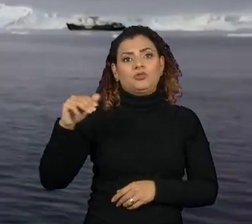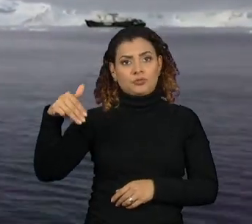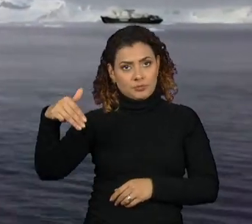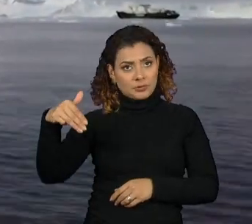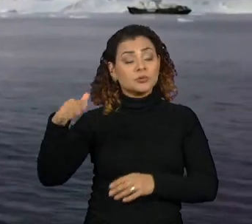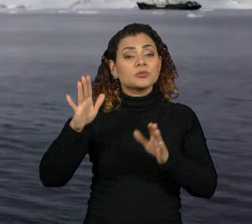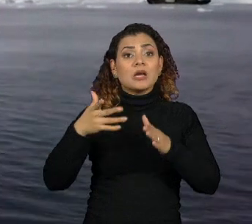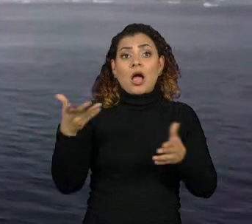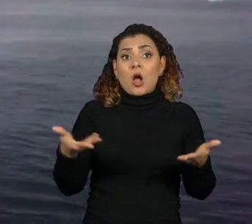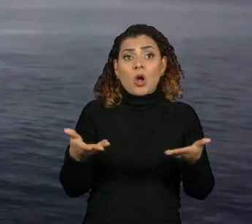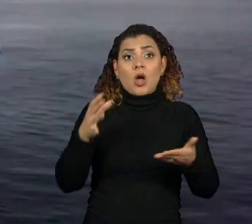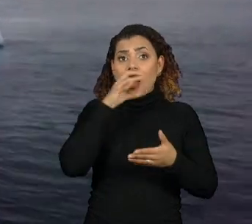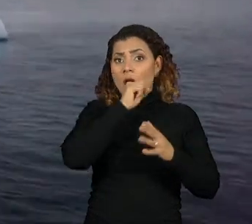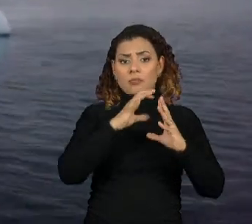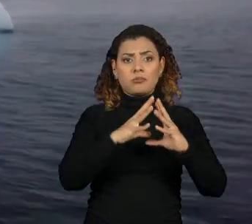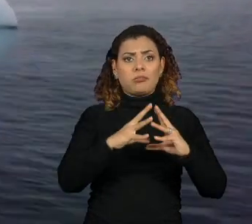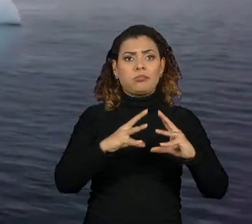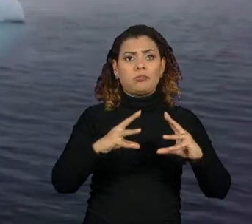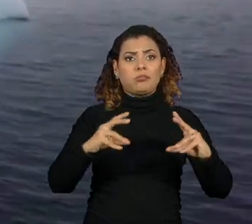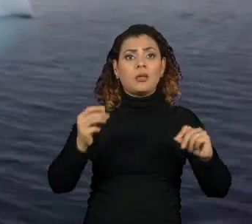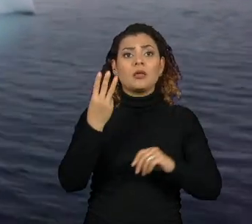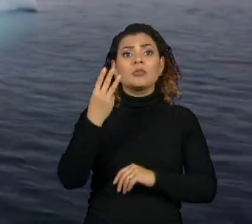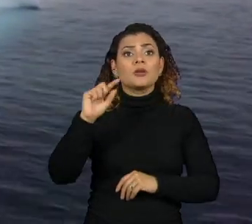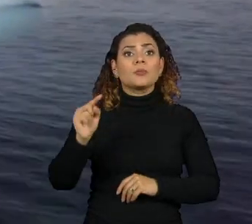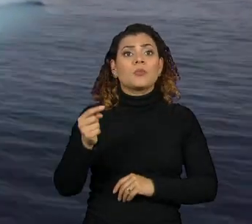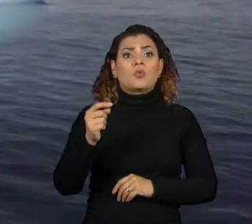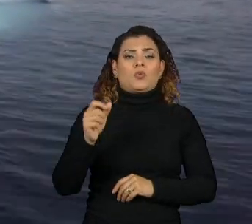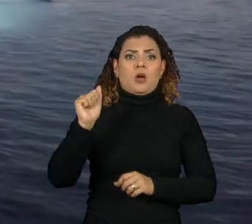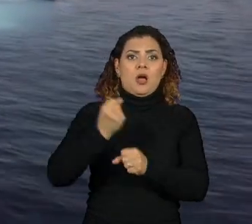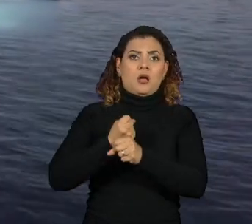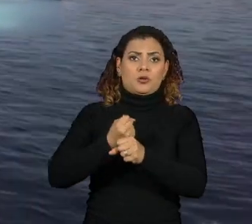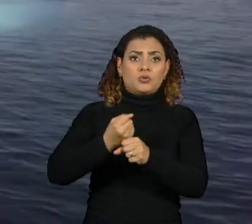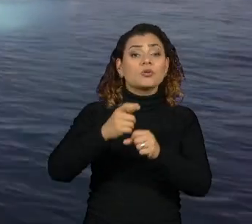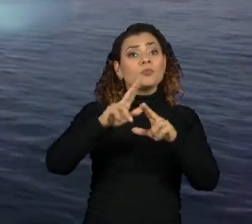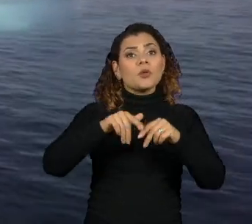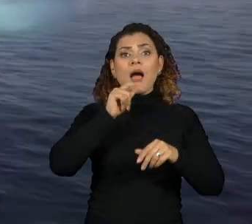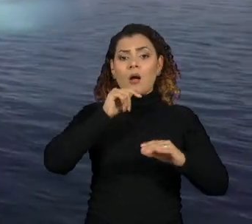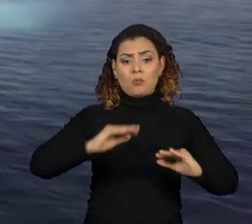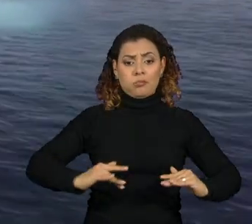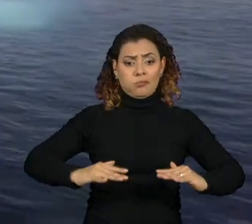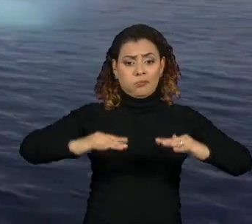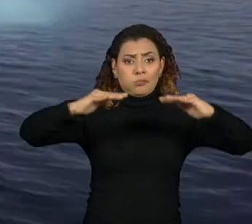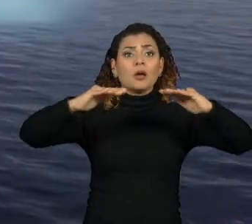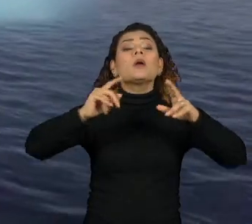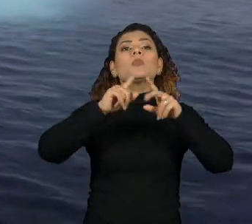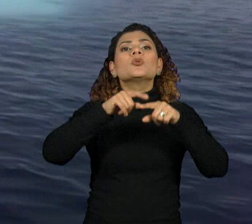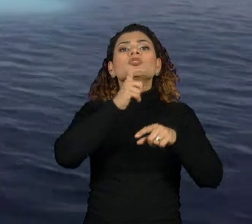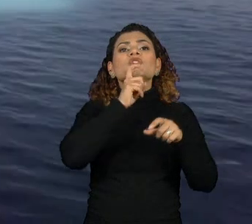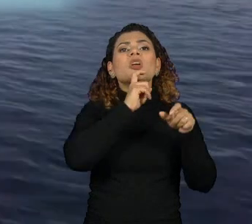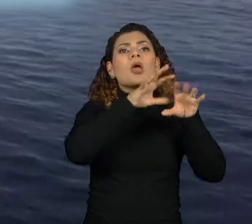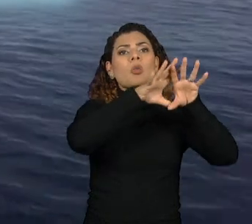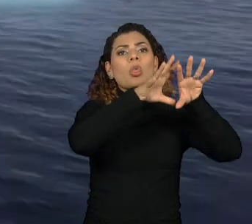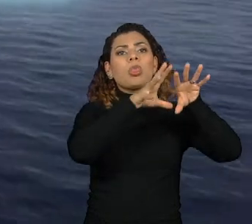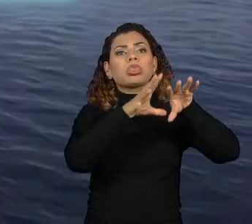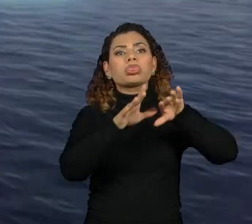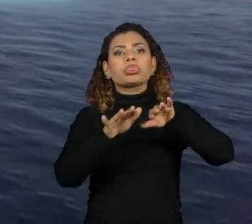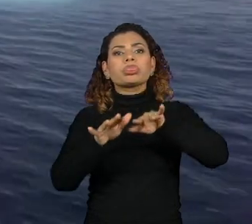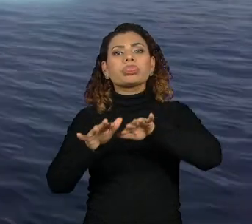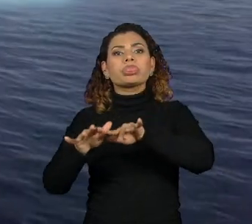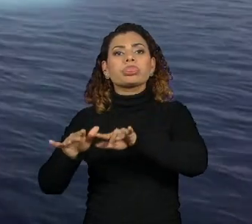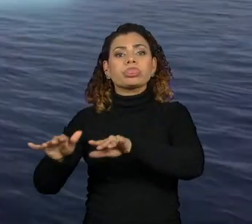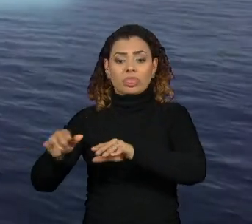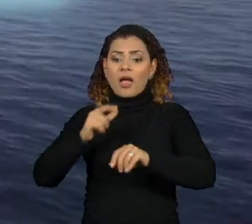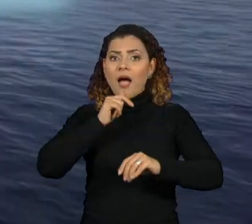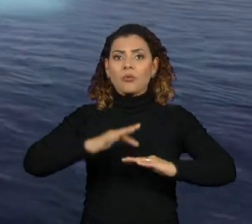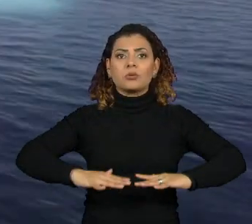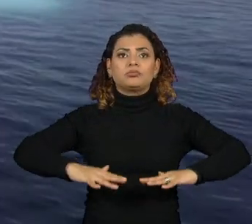mais acelerado em 3.000 anos. O gelo no Ártico atingiu o nível mais baixo desde